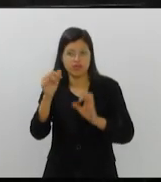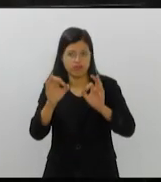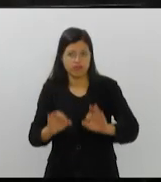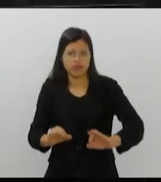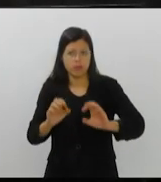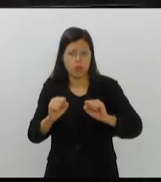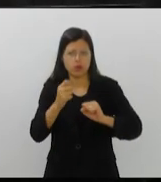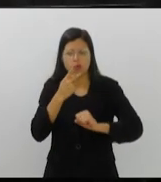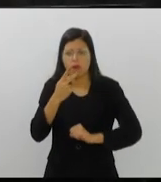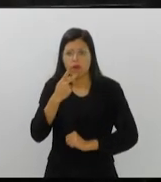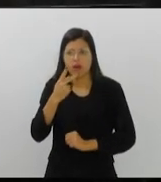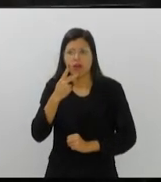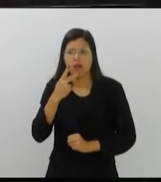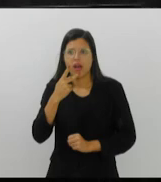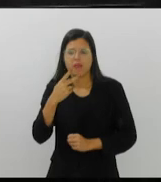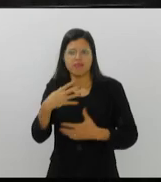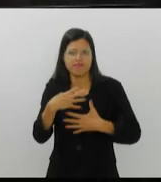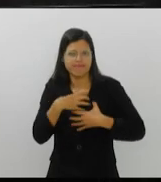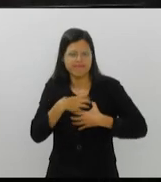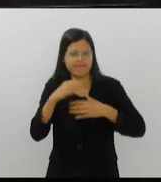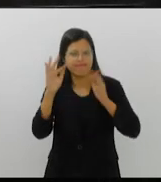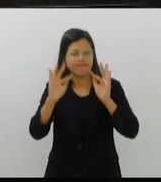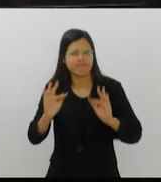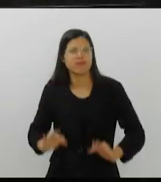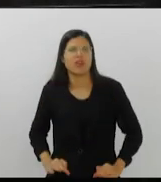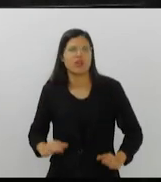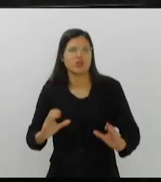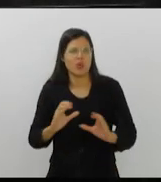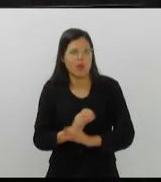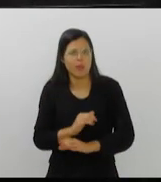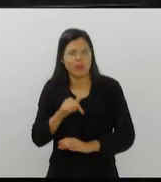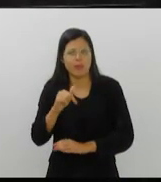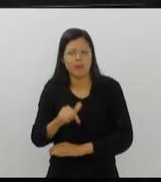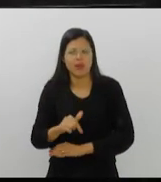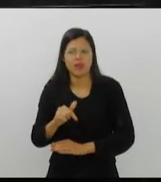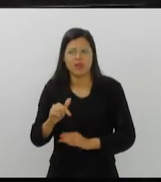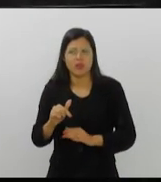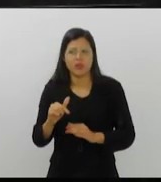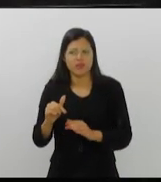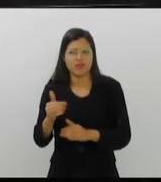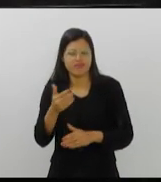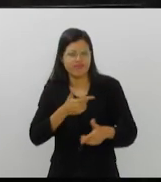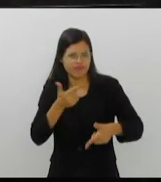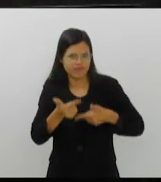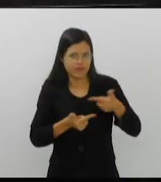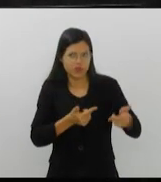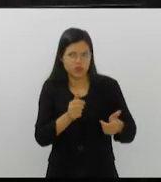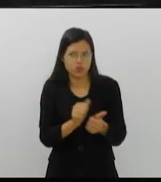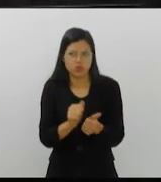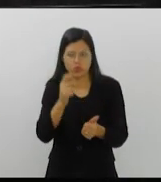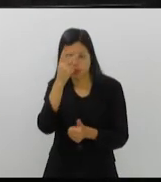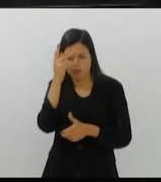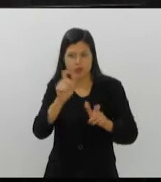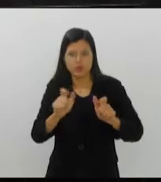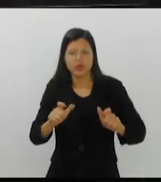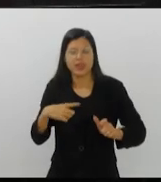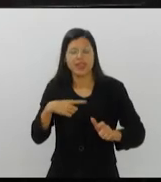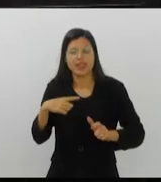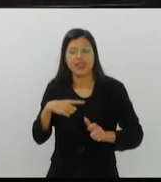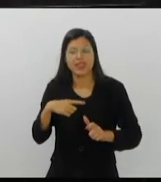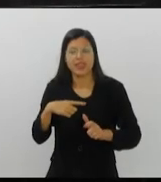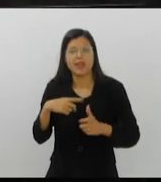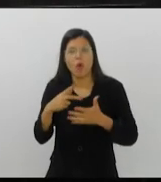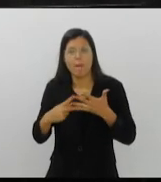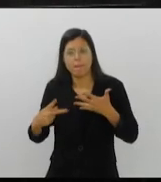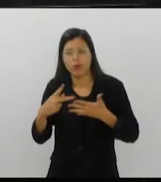dizer que me sinto realizado por fazer parte de um universo de pessoas a qual que tem como primazia cuidar do próximo,